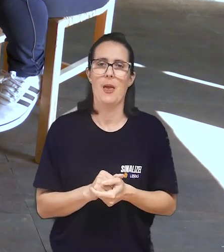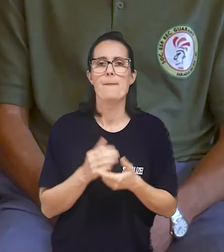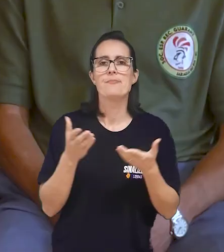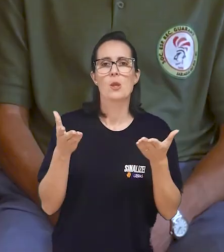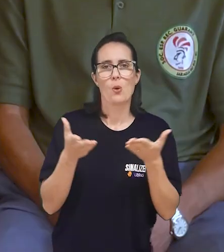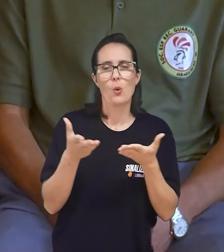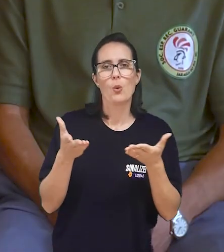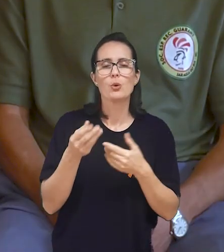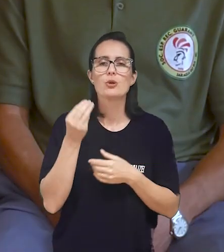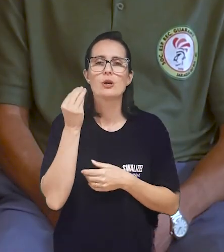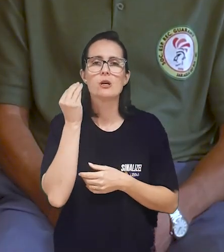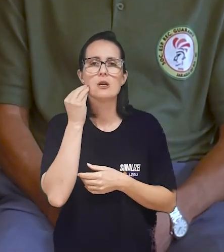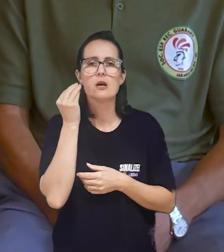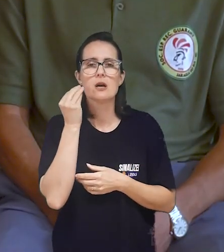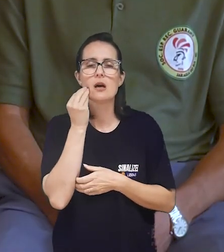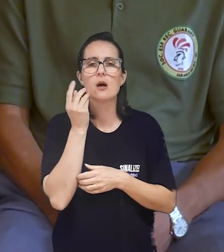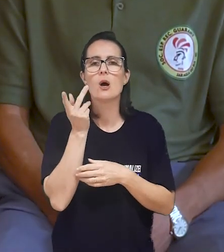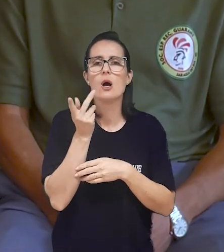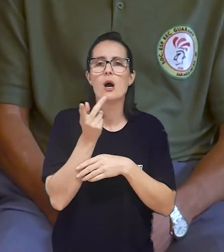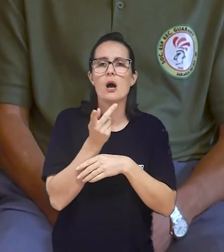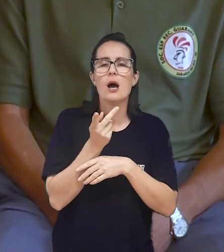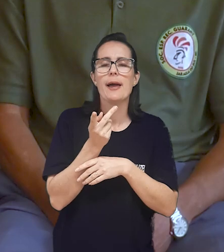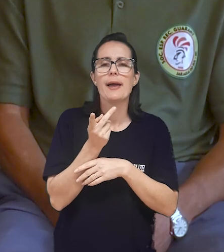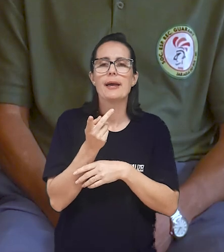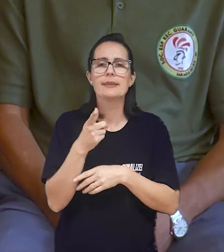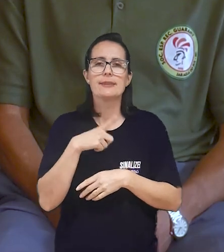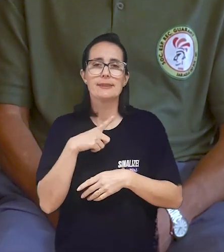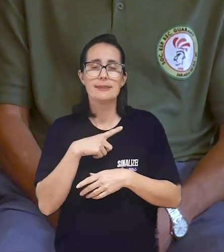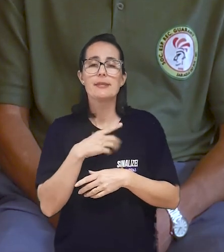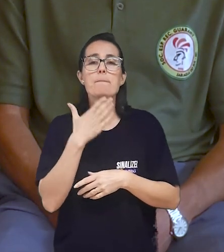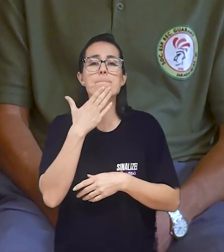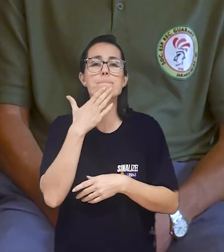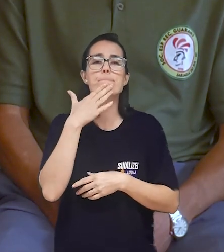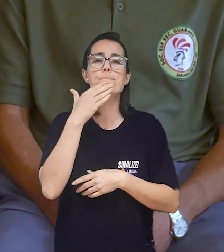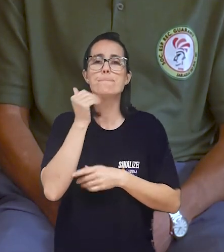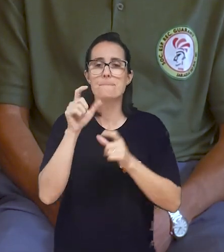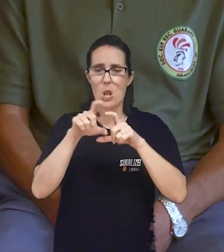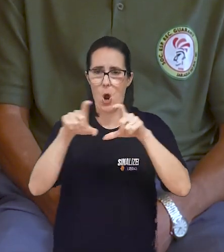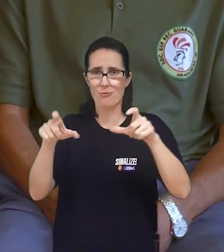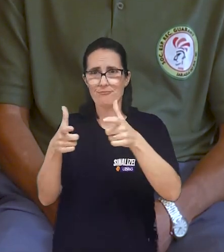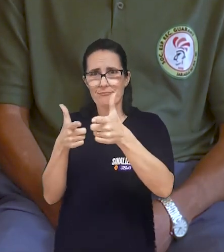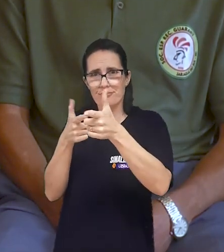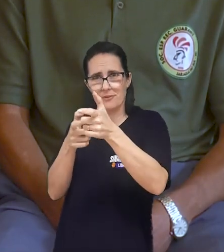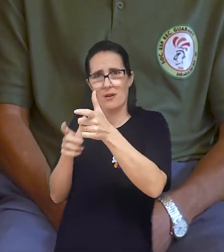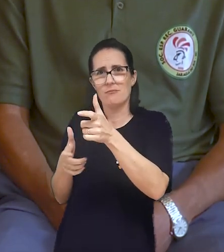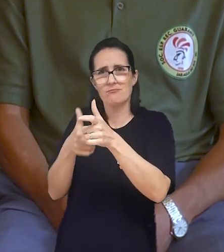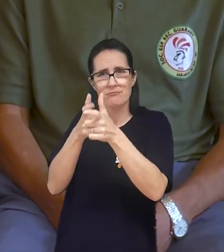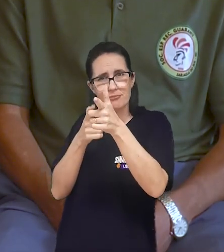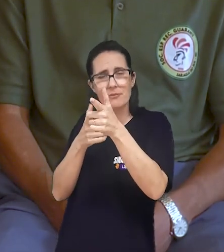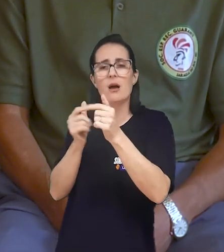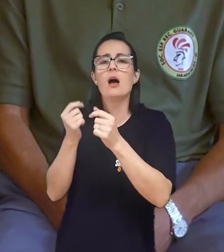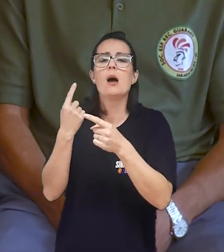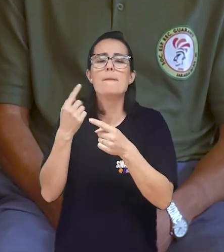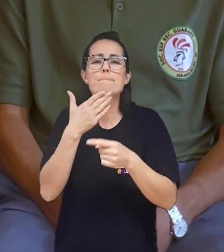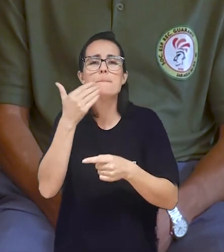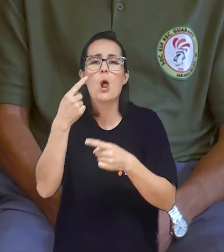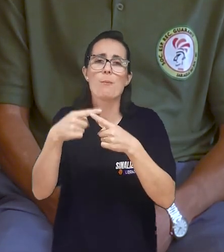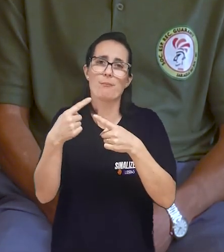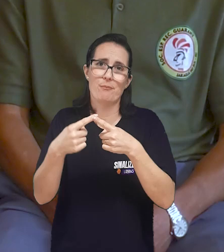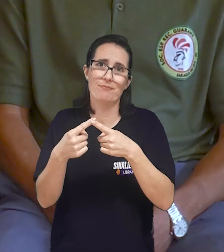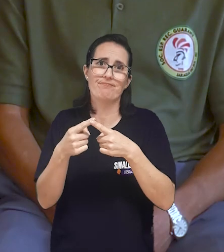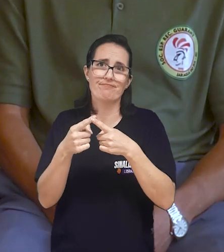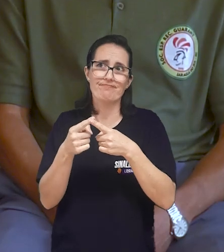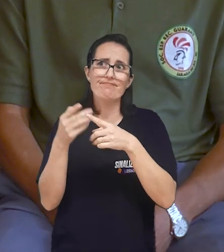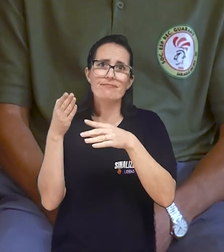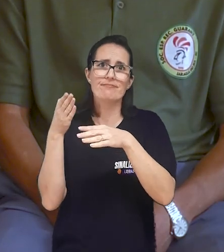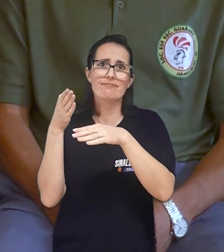uma arma para, vamos dizer, participar dos campeonatos da Schützenfest, que a nossa arma já é mais antiga, então hoje para a